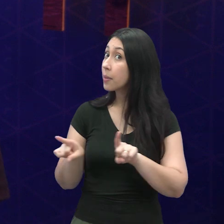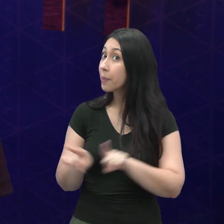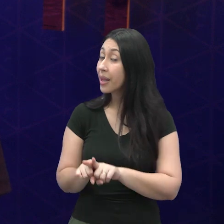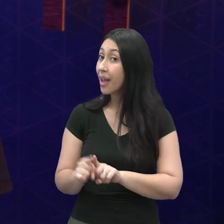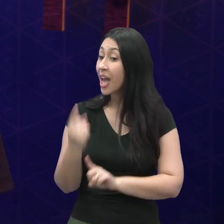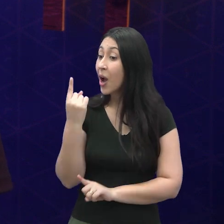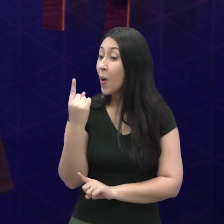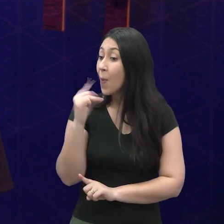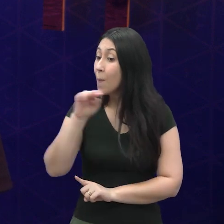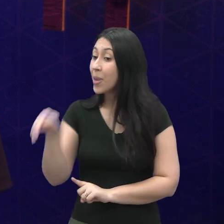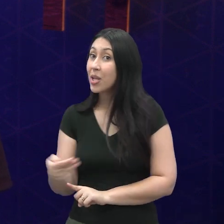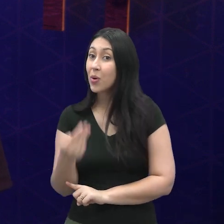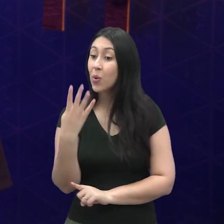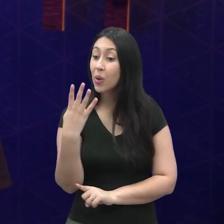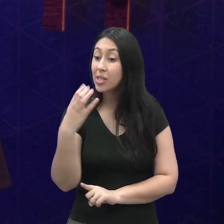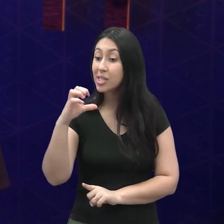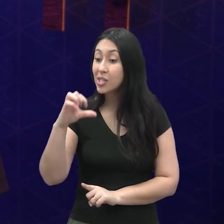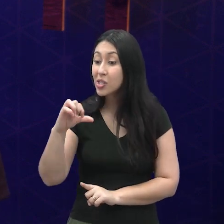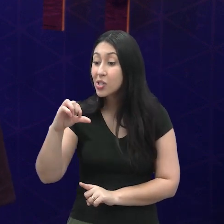Vicky? É